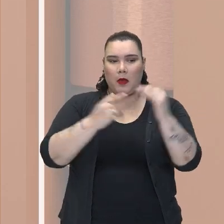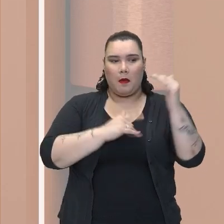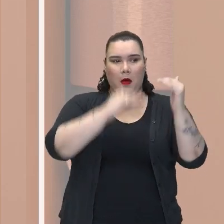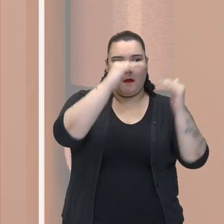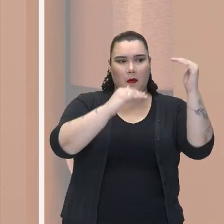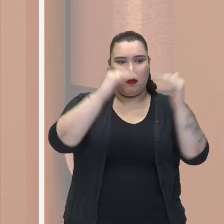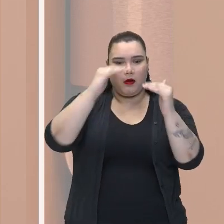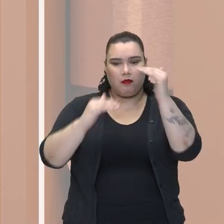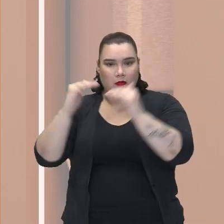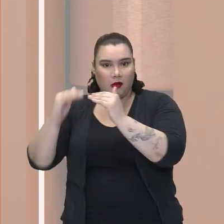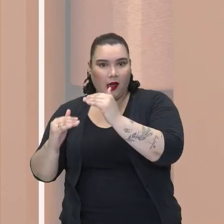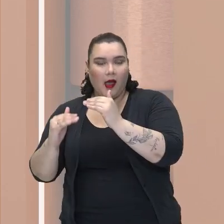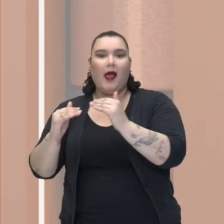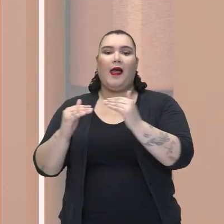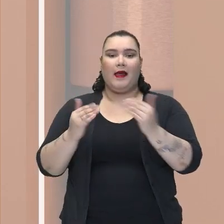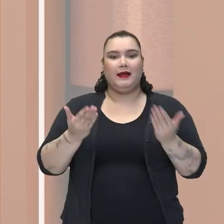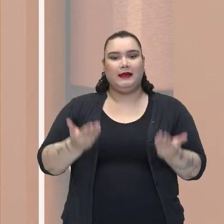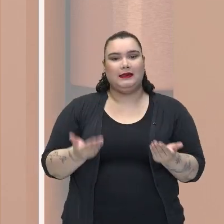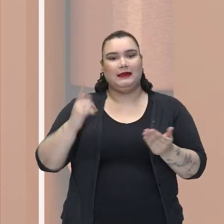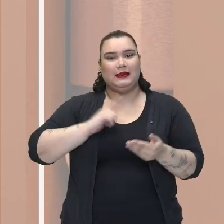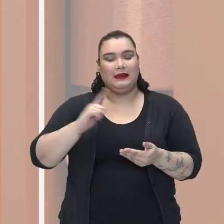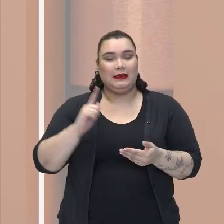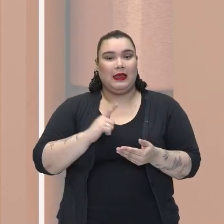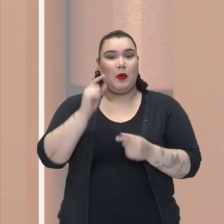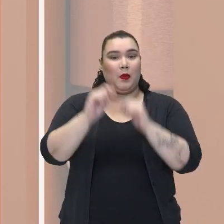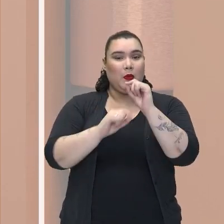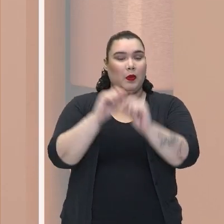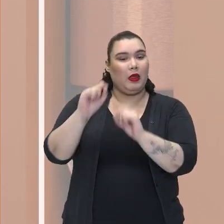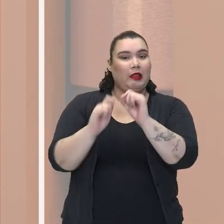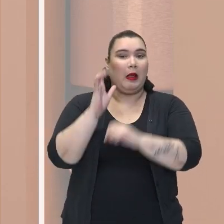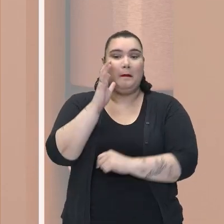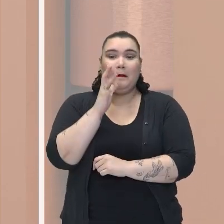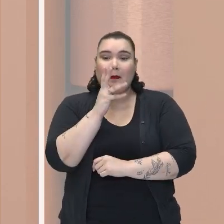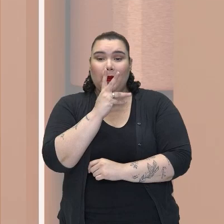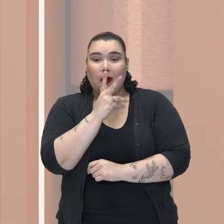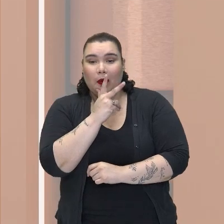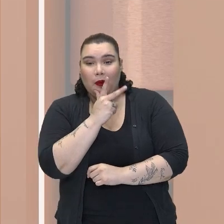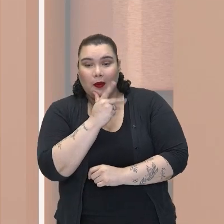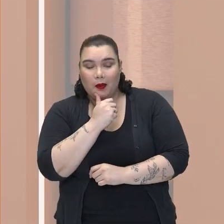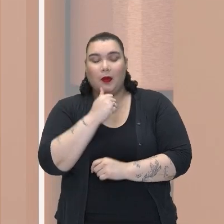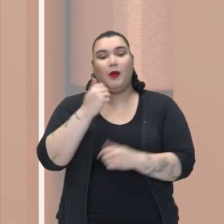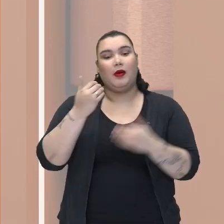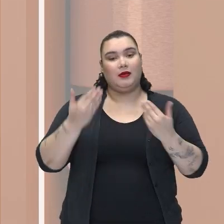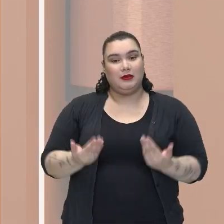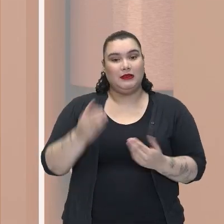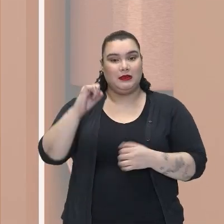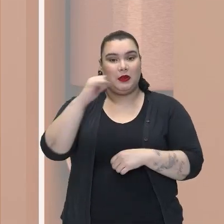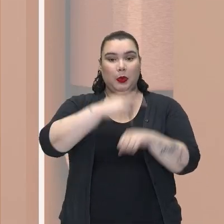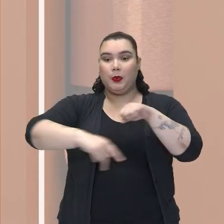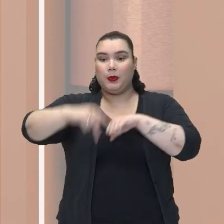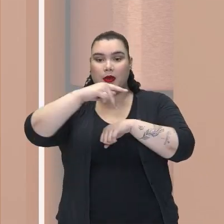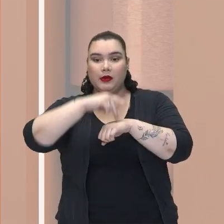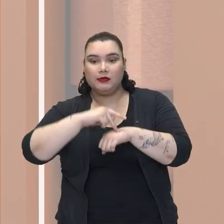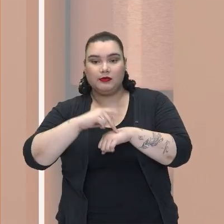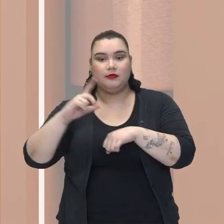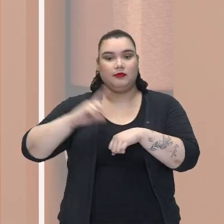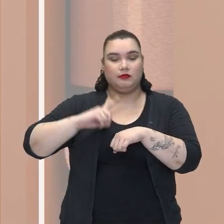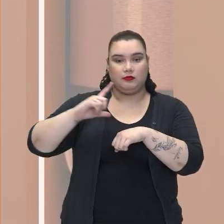dos navios, nós teríamos aí prejuízos imensos em termos logísticos se um país saísse, ou